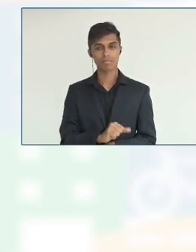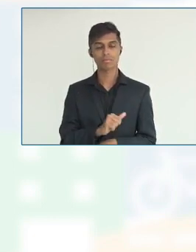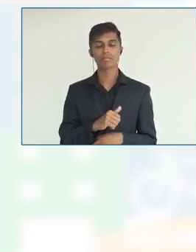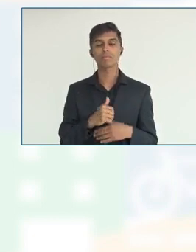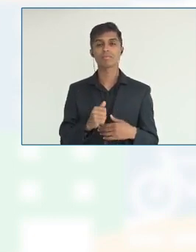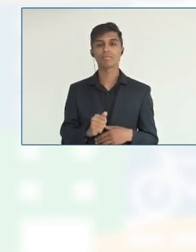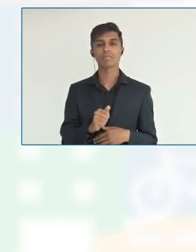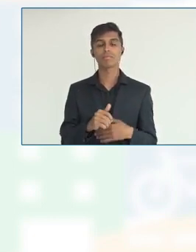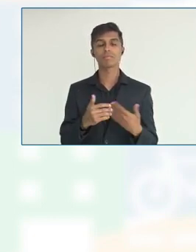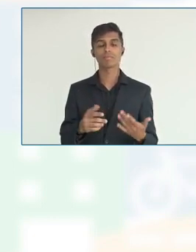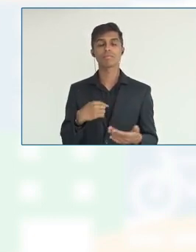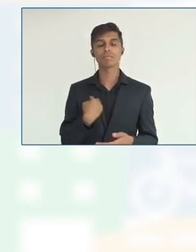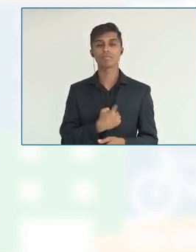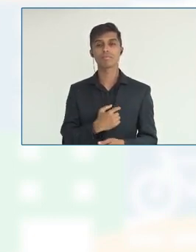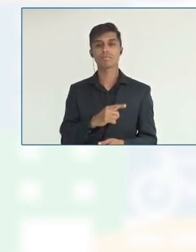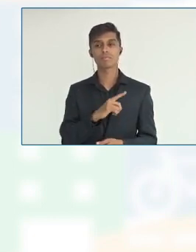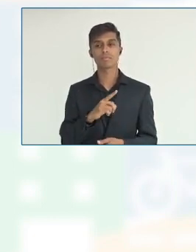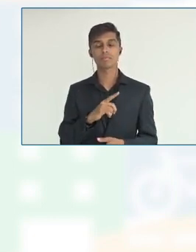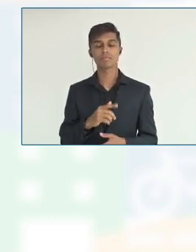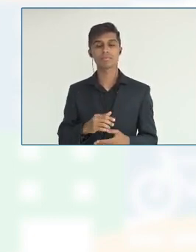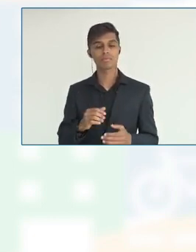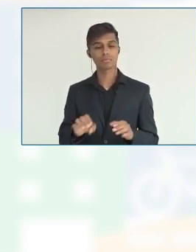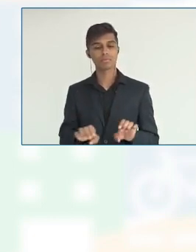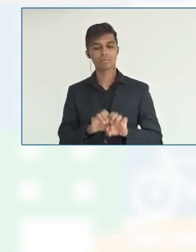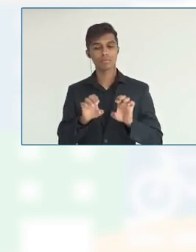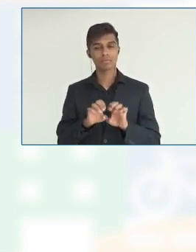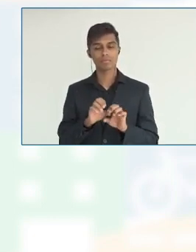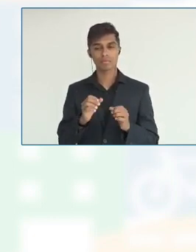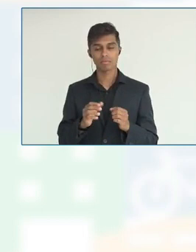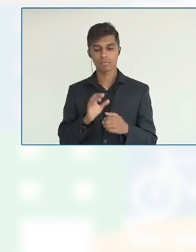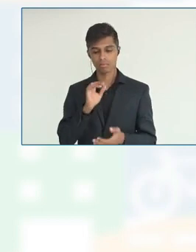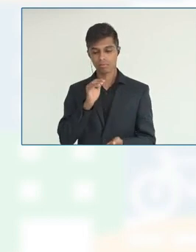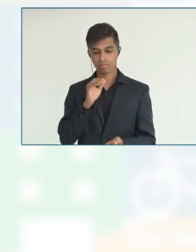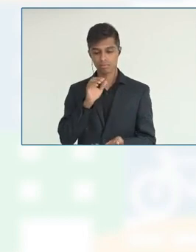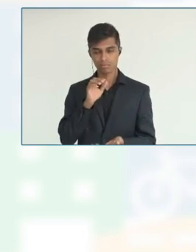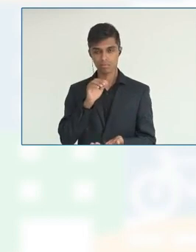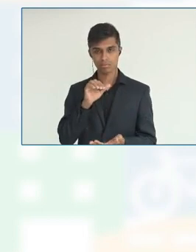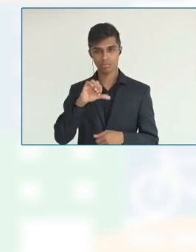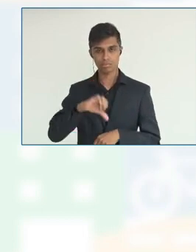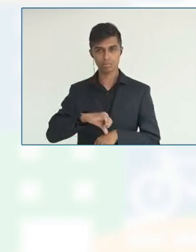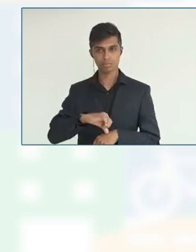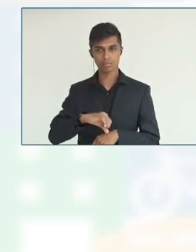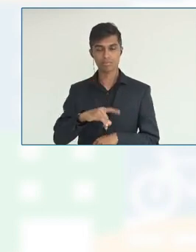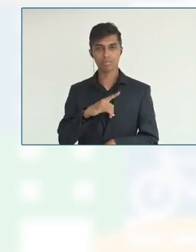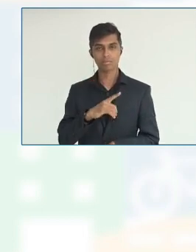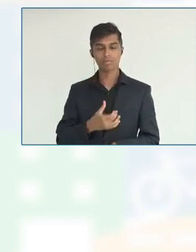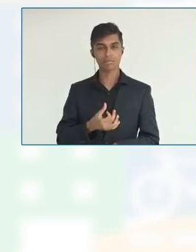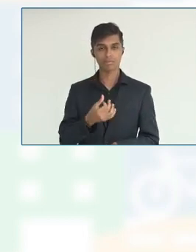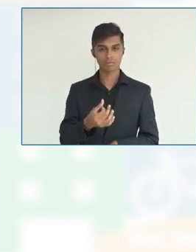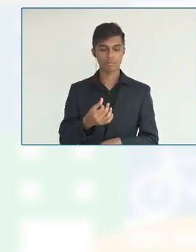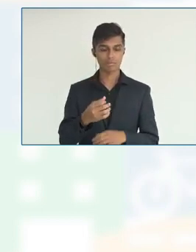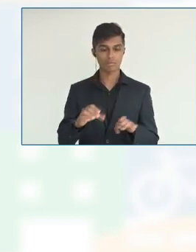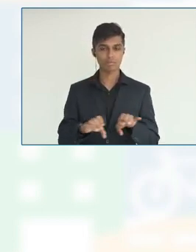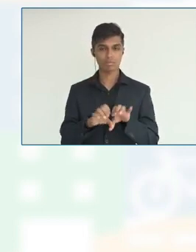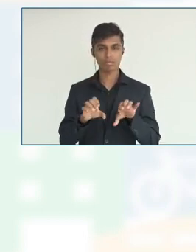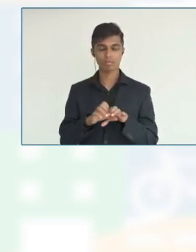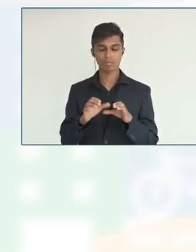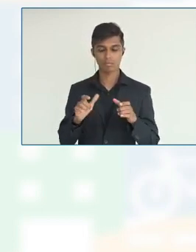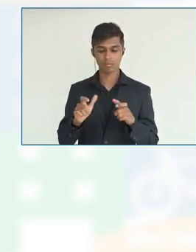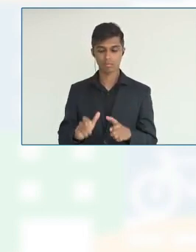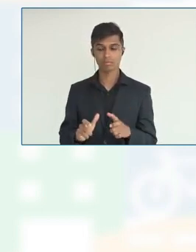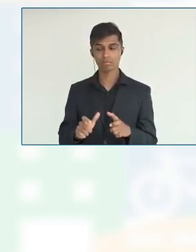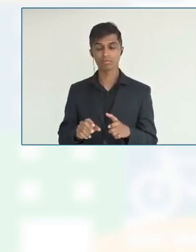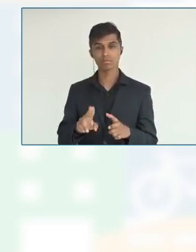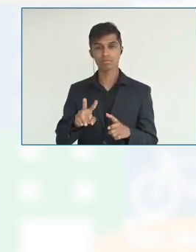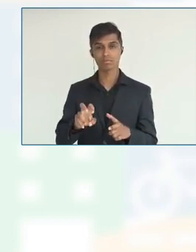vejam que a gente tem uma estrutura central, que é a Covisa, nós temos 6 estruturas regionais, que são